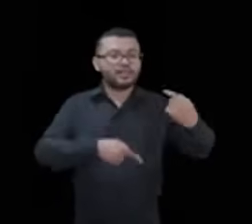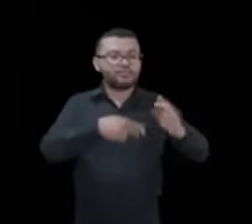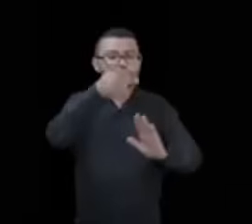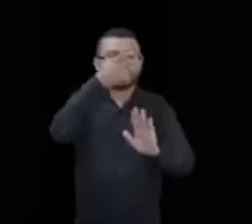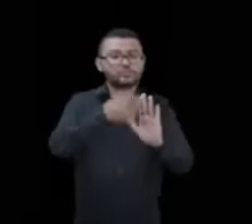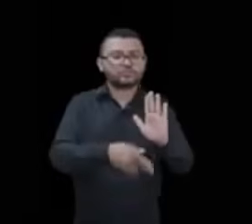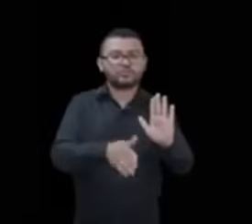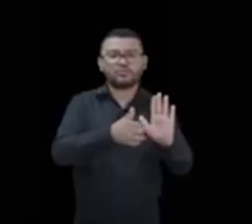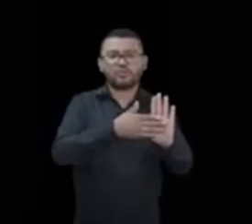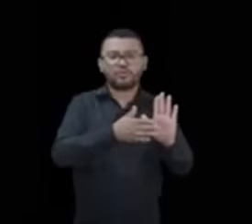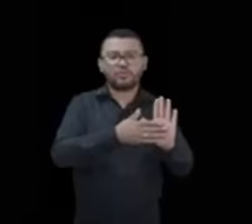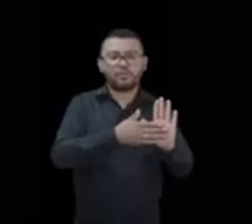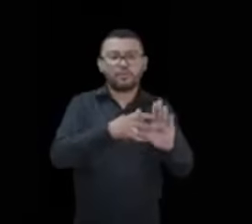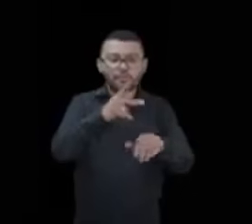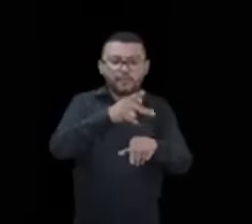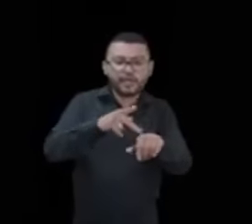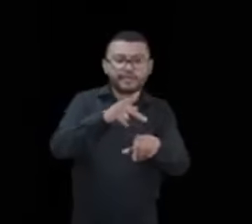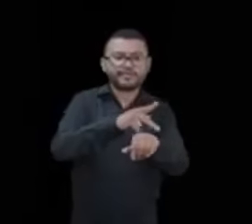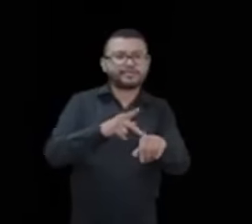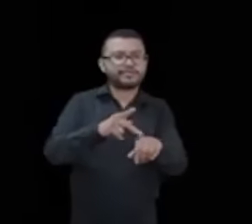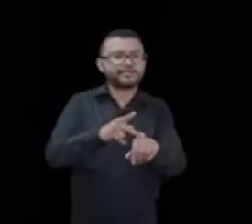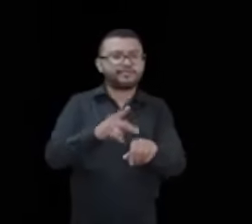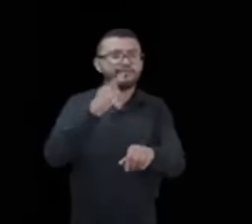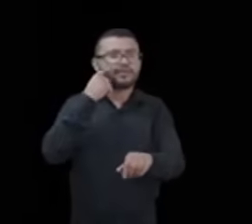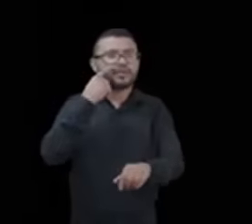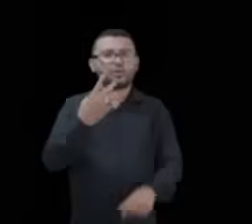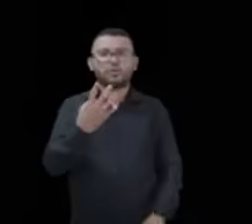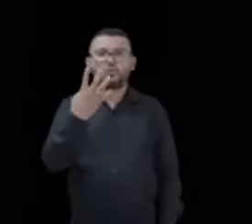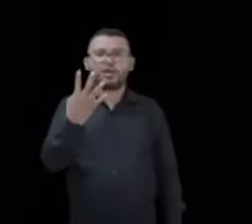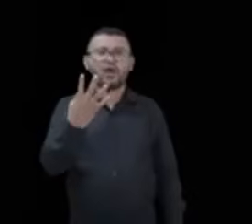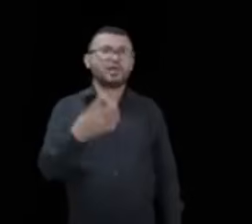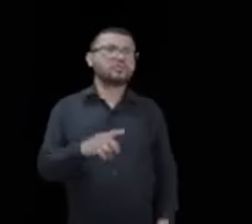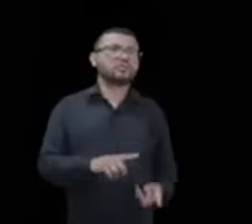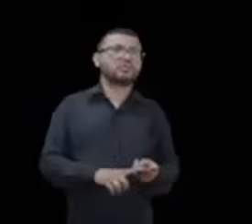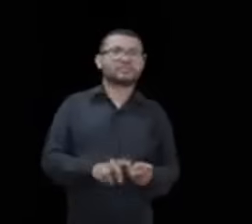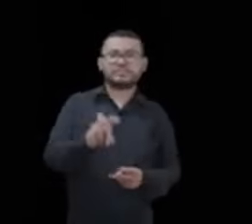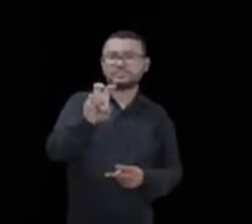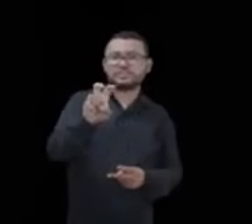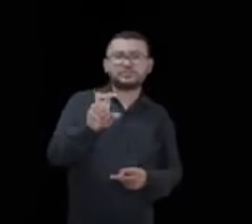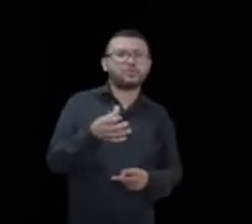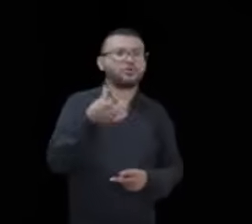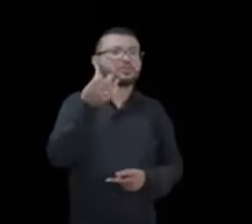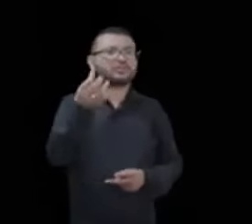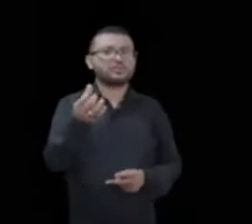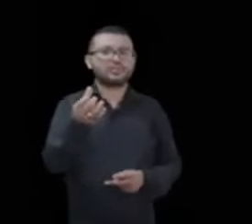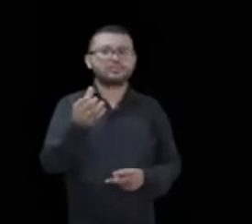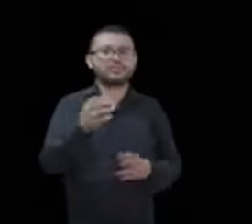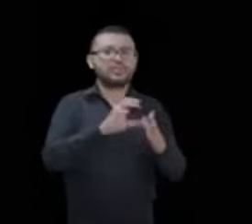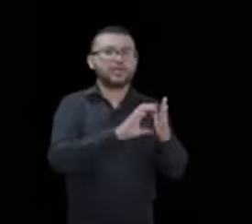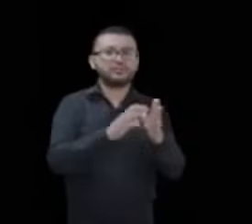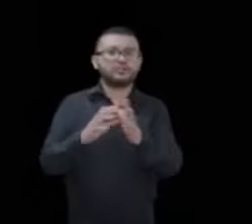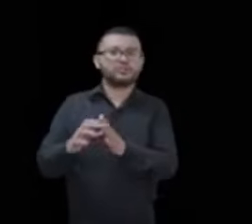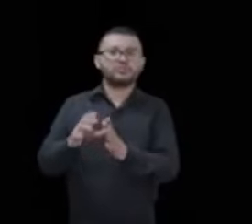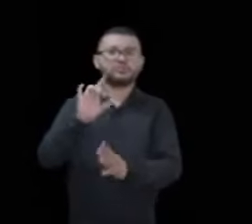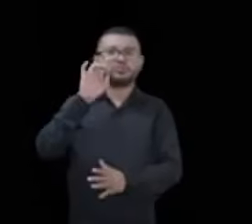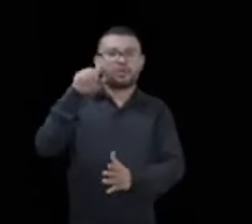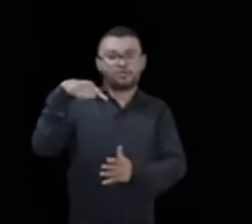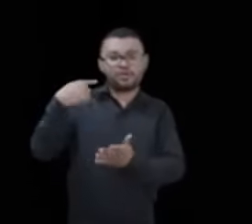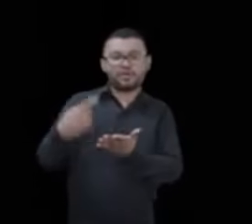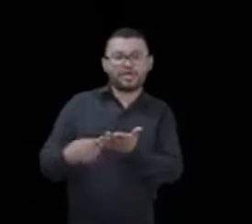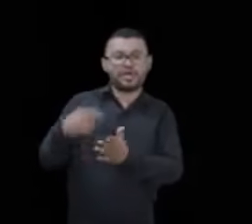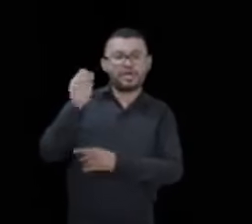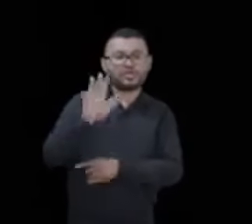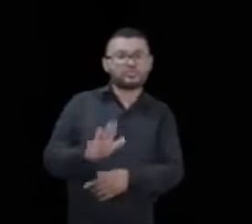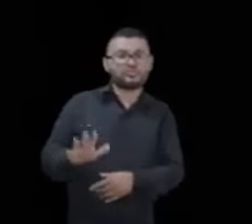projeto de país com 4, com 5, com 6 partidos, do que permitir que uma agenda